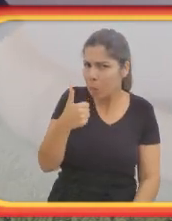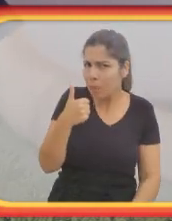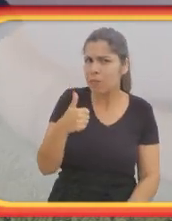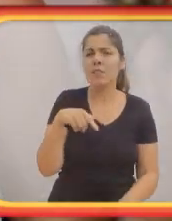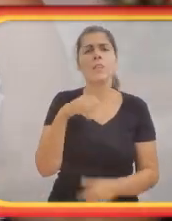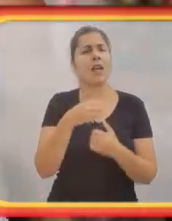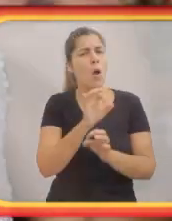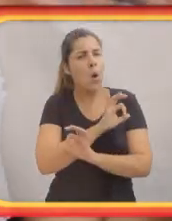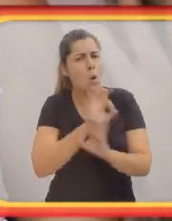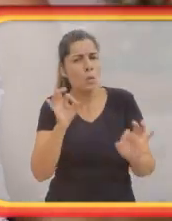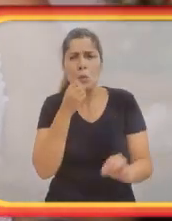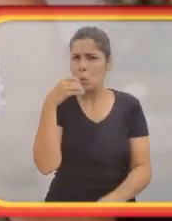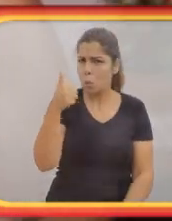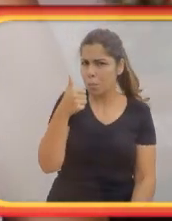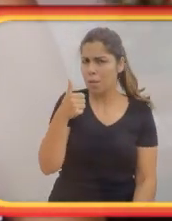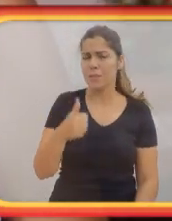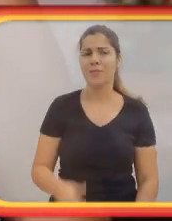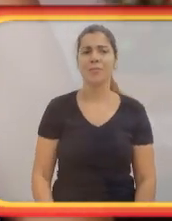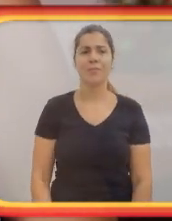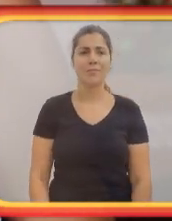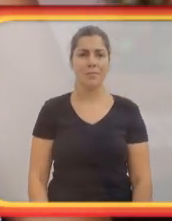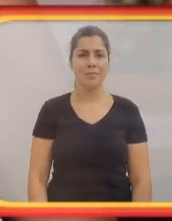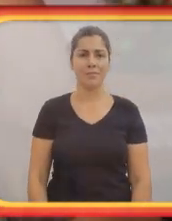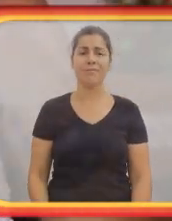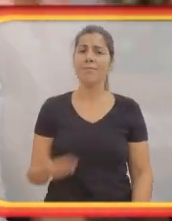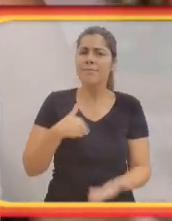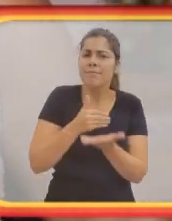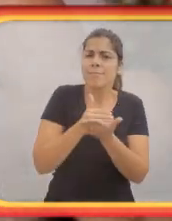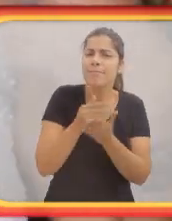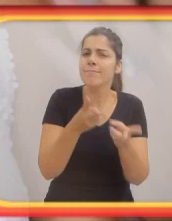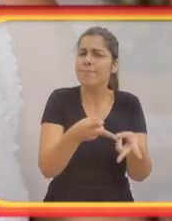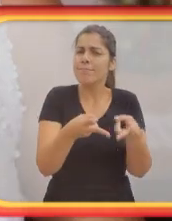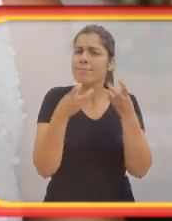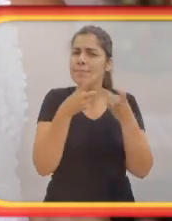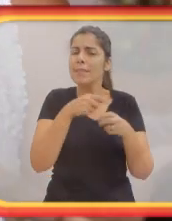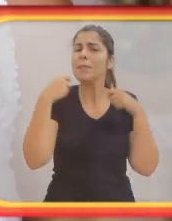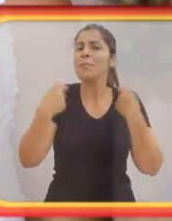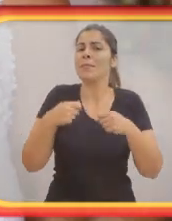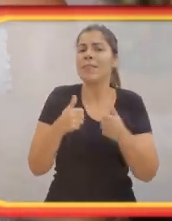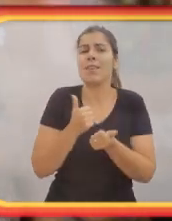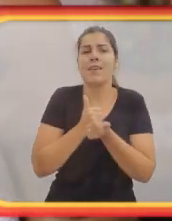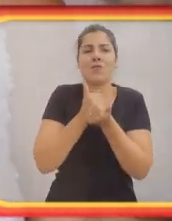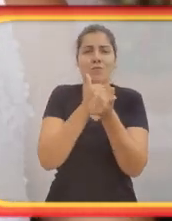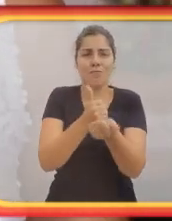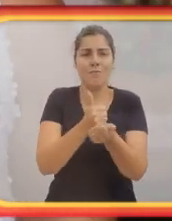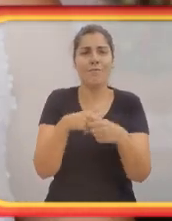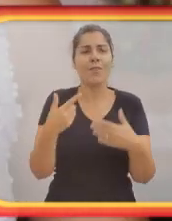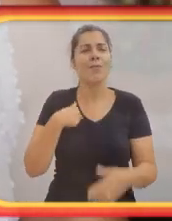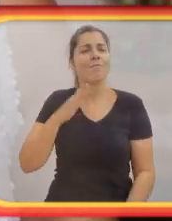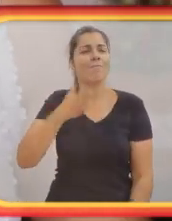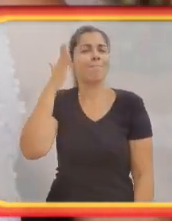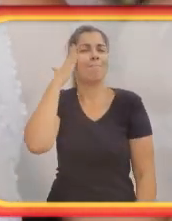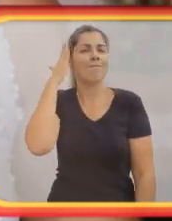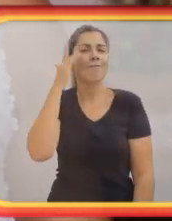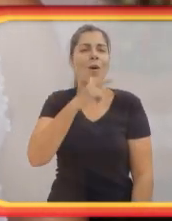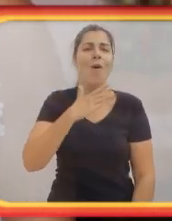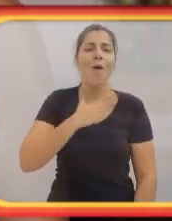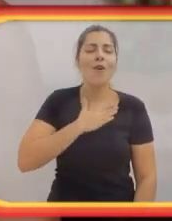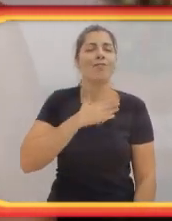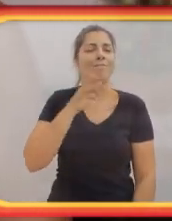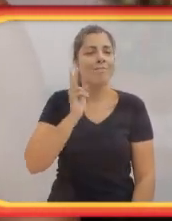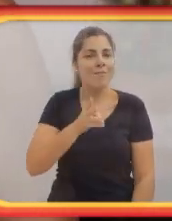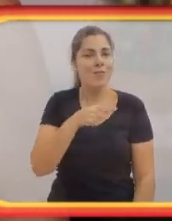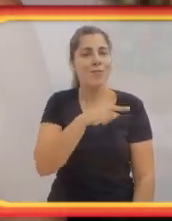tudo bom. Eu comecei a perceber que ele precisava dessa ajuda, e como eu já sabia, né, o que ele